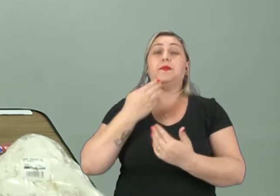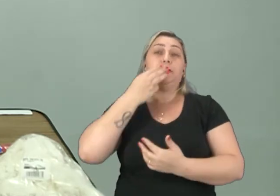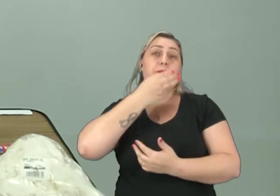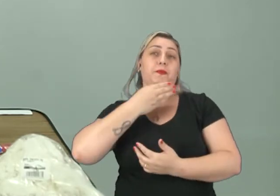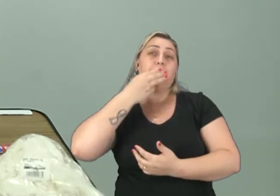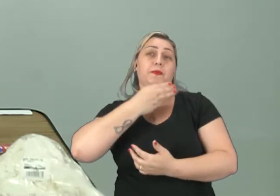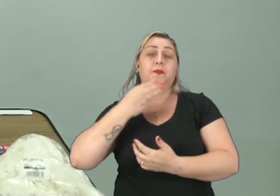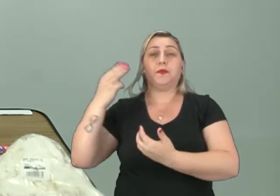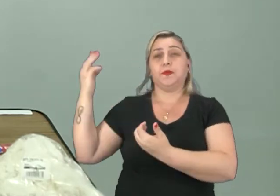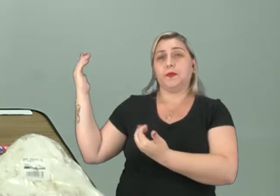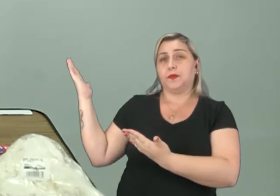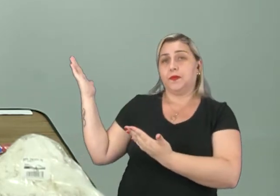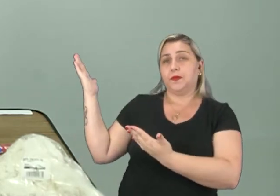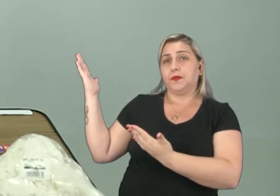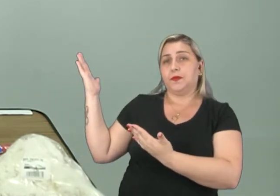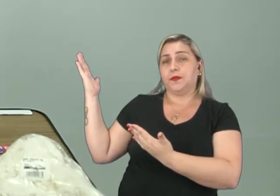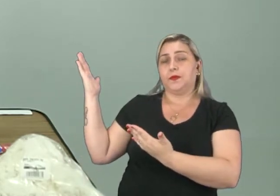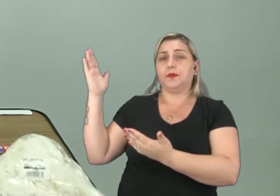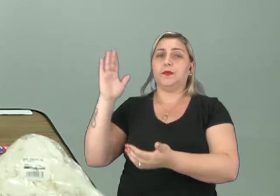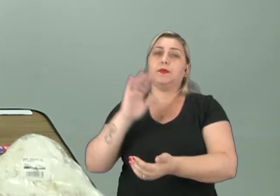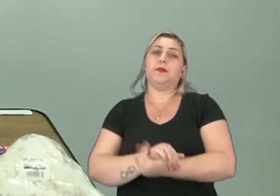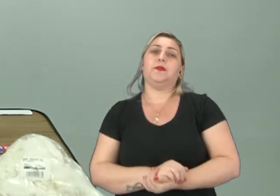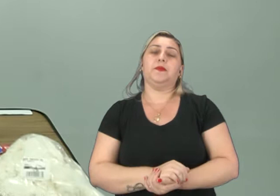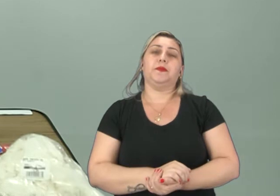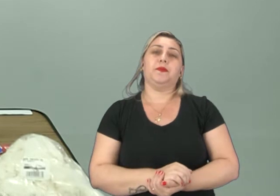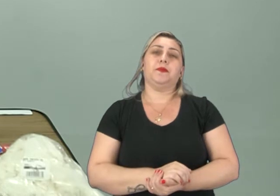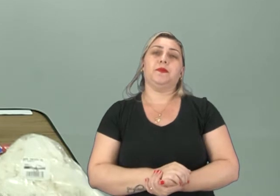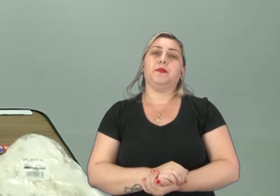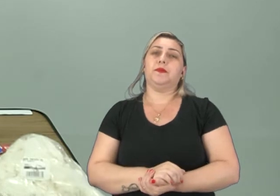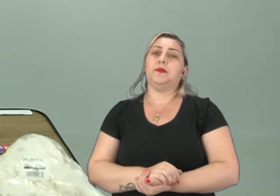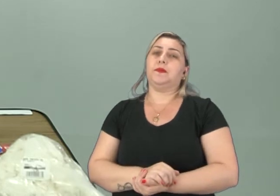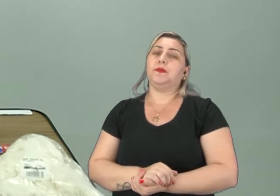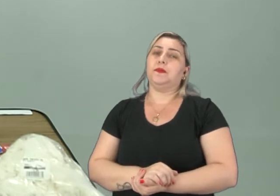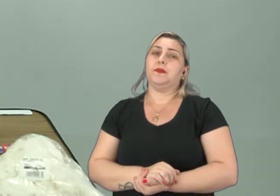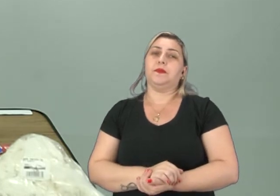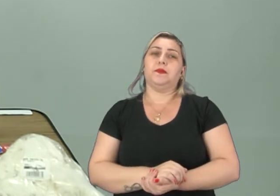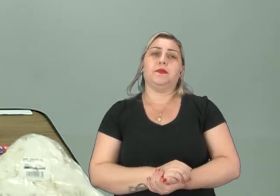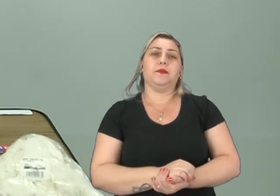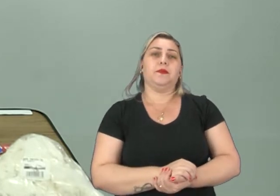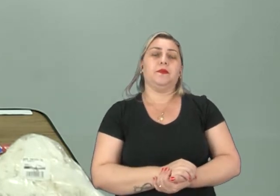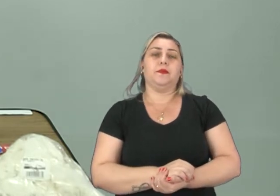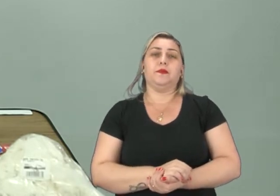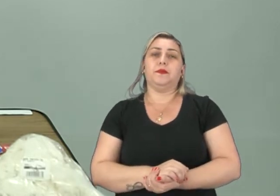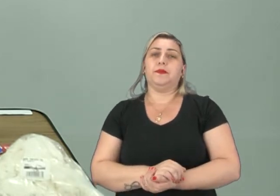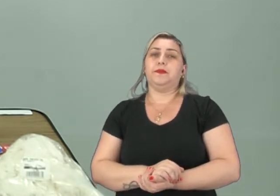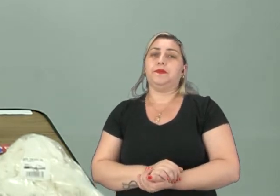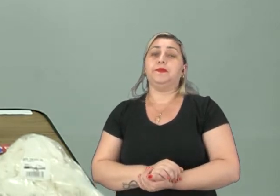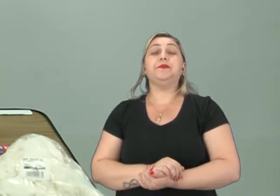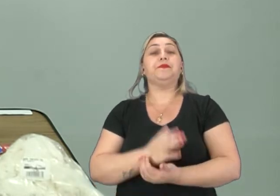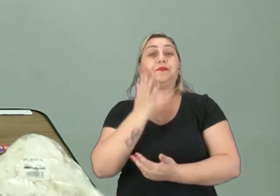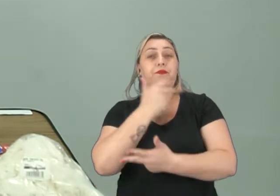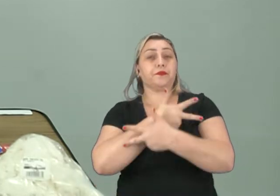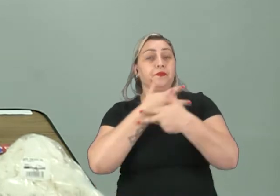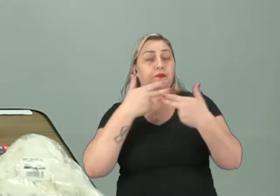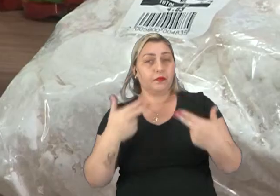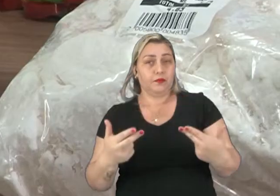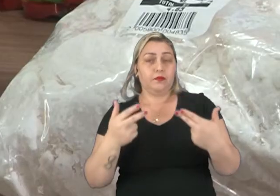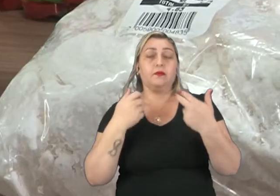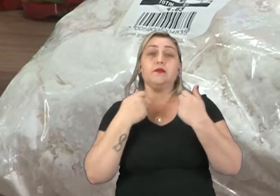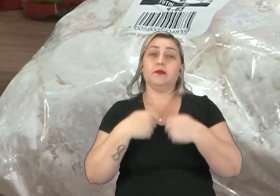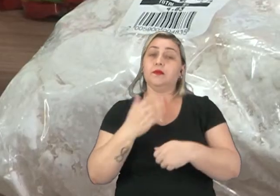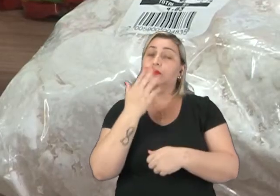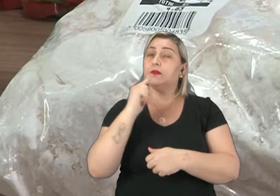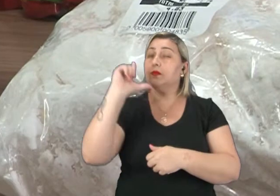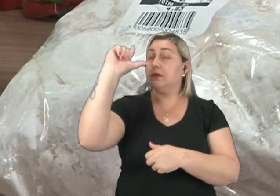açúcar. Tirar aqui um pouquinho de lá. O açúcar, ele entra naqueles alimentos que a gente deve